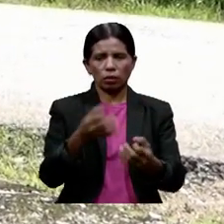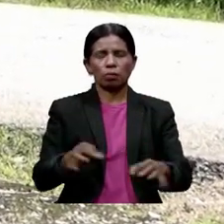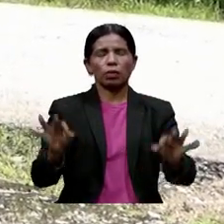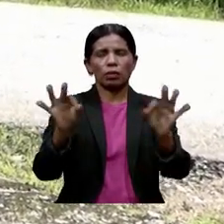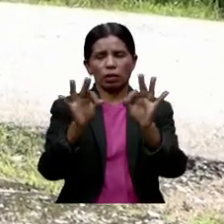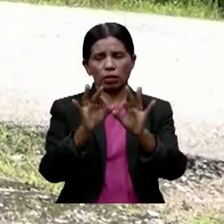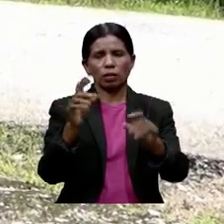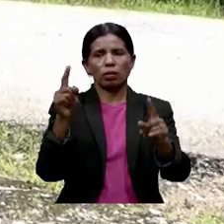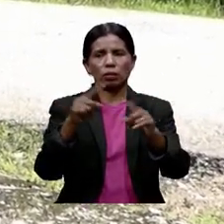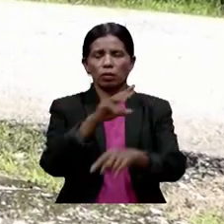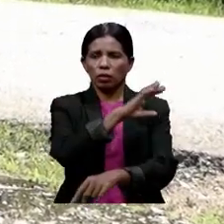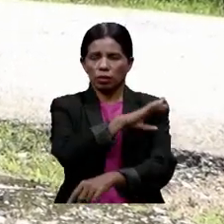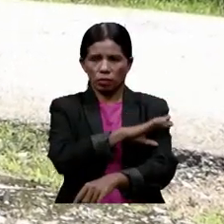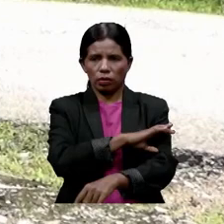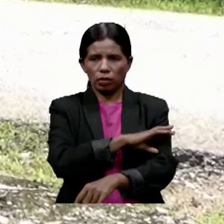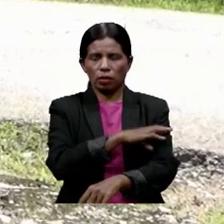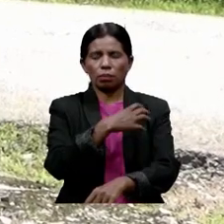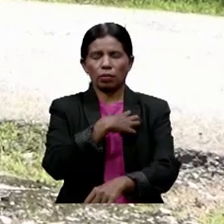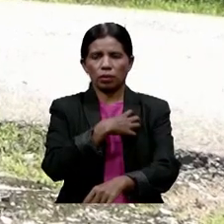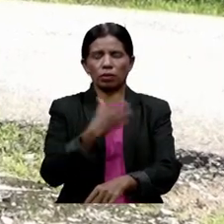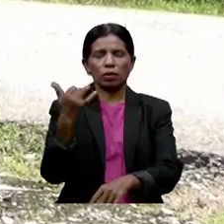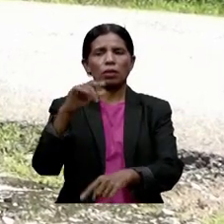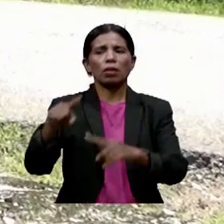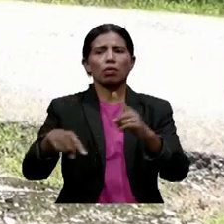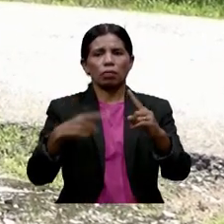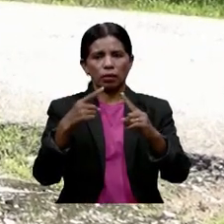ba iha siguransa. Polisi sira wengira tu